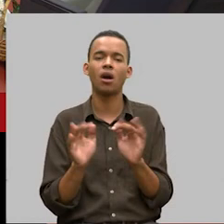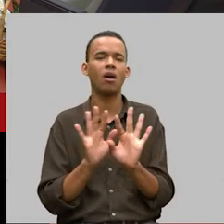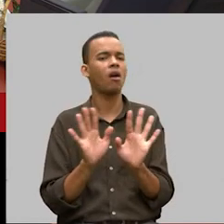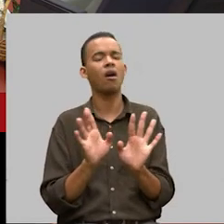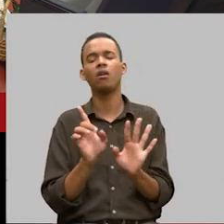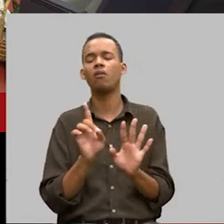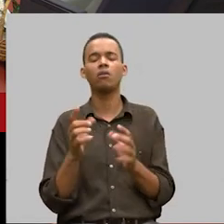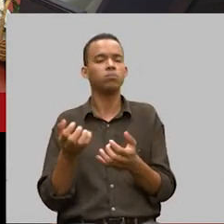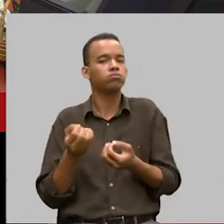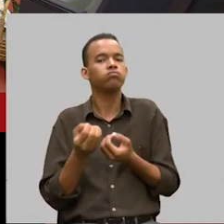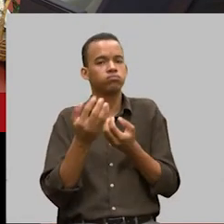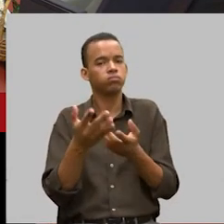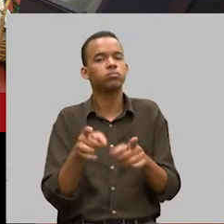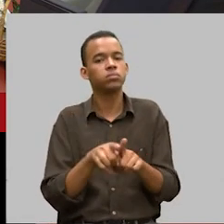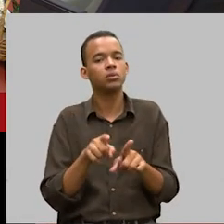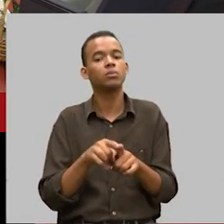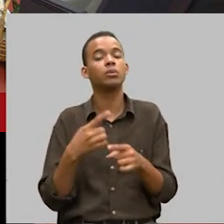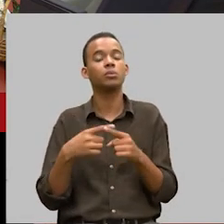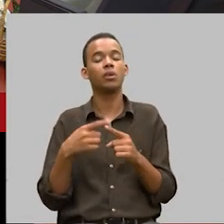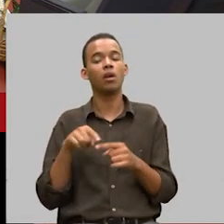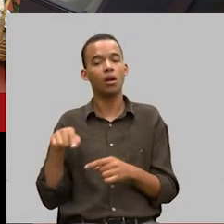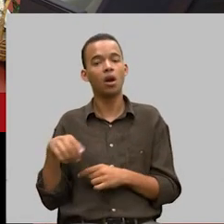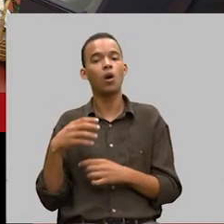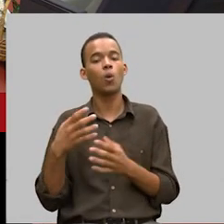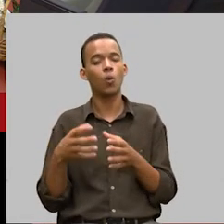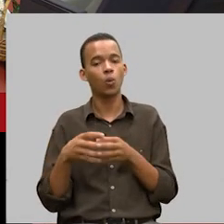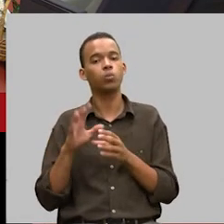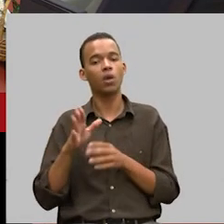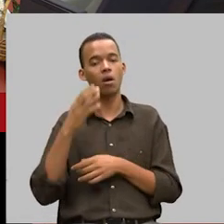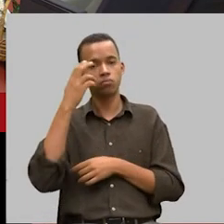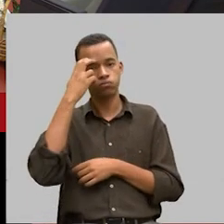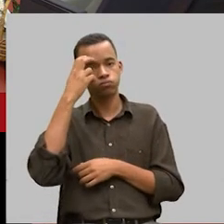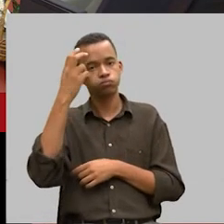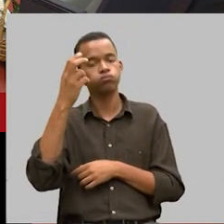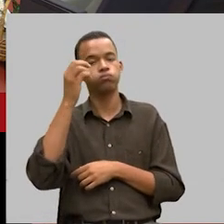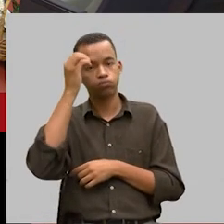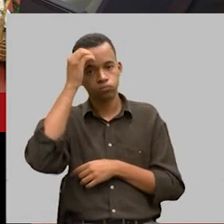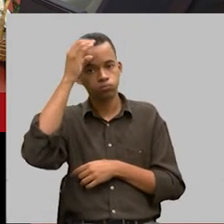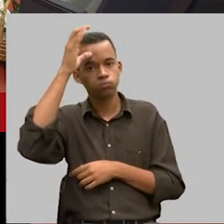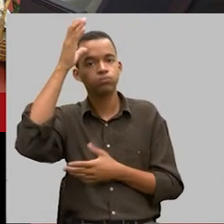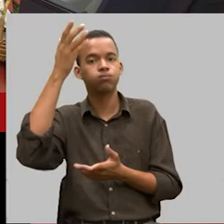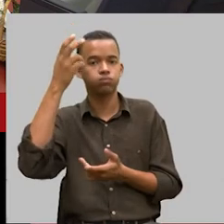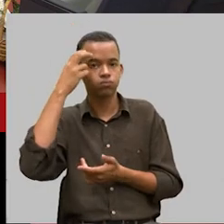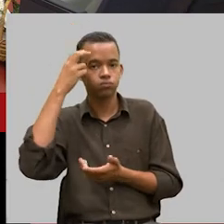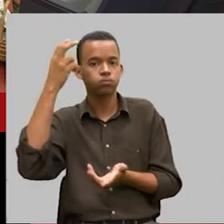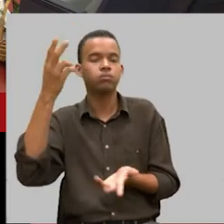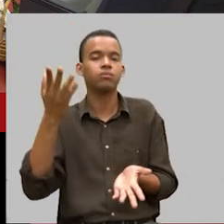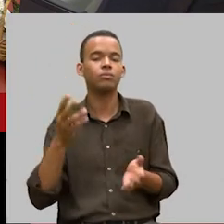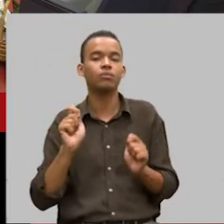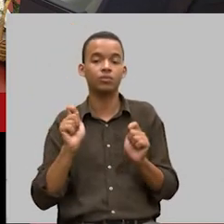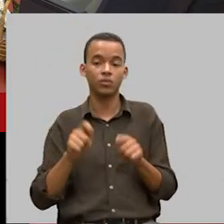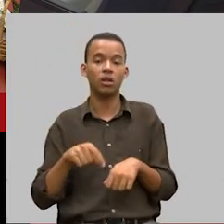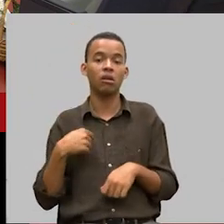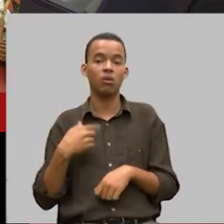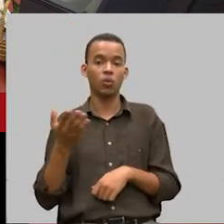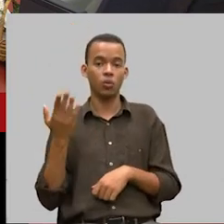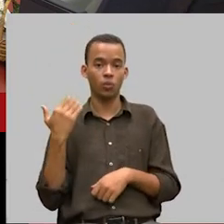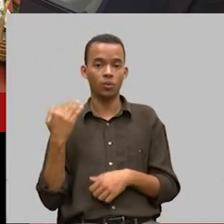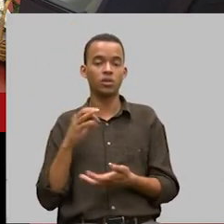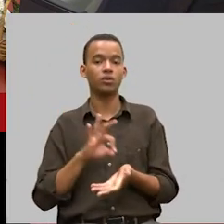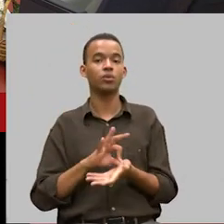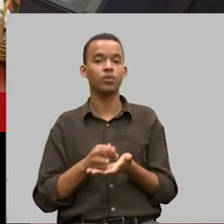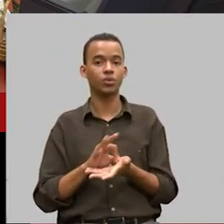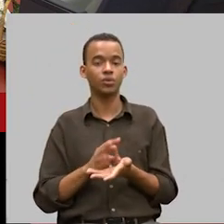muita coisa a sabedoria eu falo por mim quando eu recebi um diploma de técnico agropecuária eu tinha cada um calo na mão então